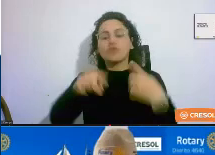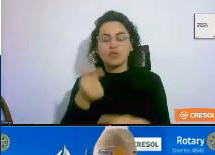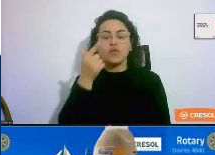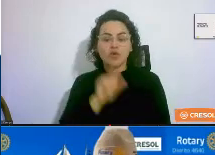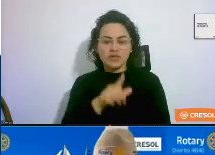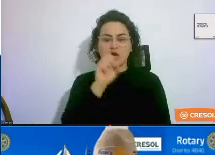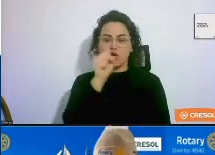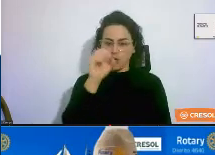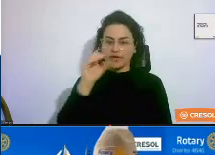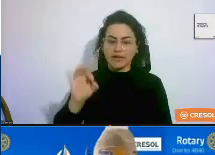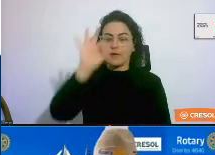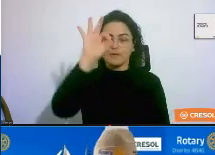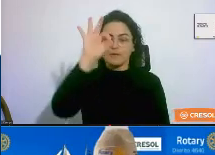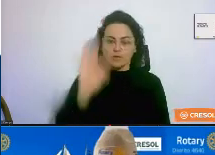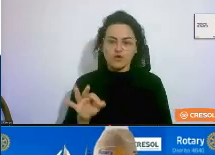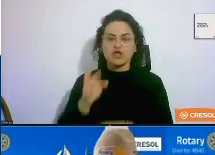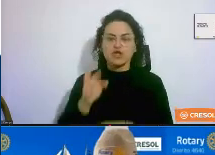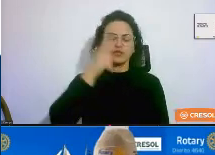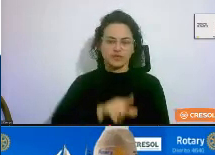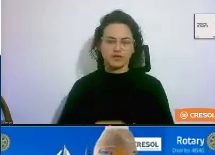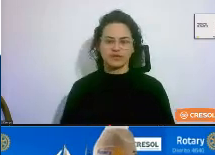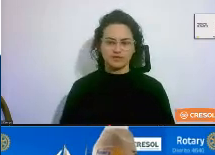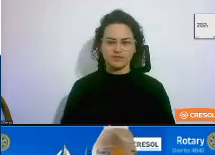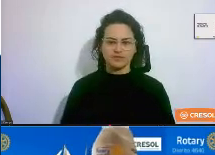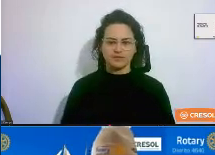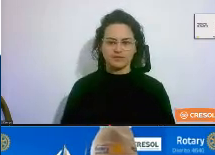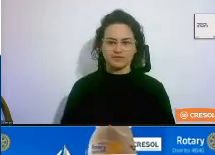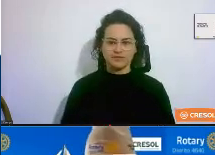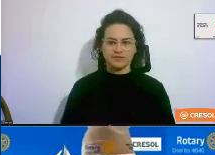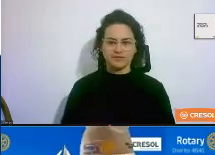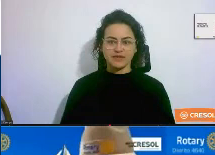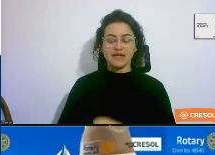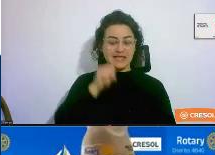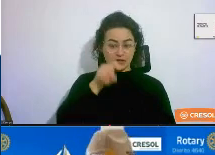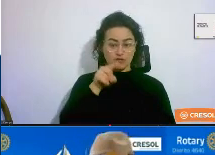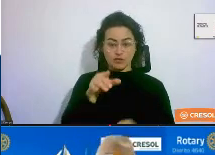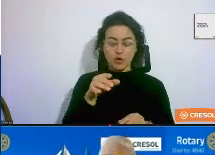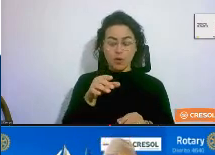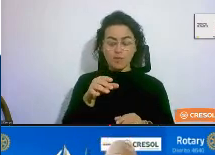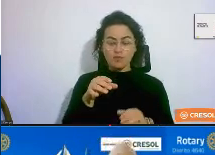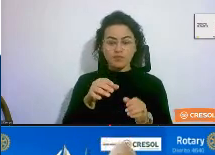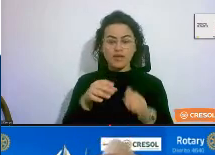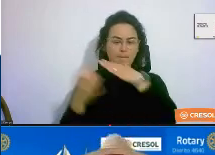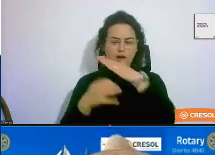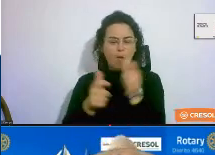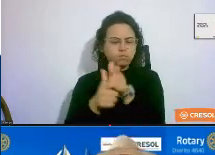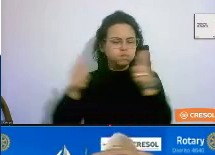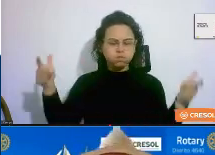exatamente 80% do resultado. Se você é dono de uma grande organização, muita empresa, vamos supor que